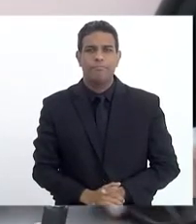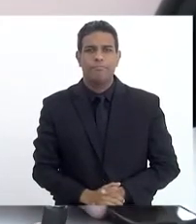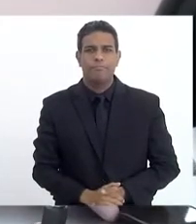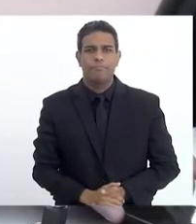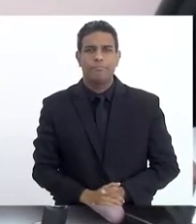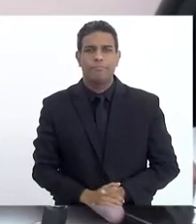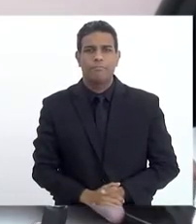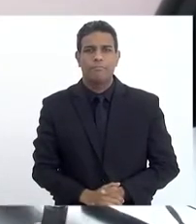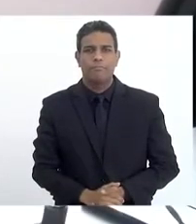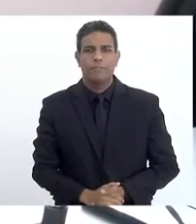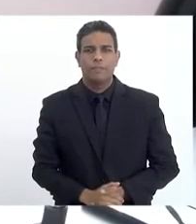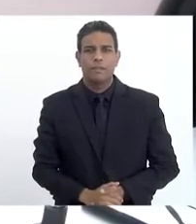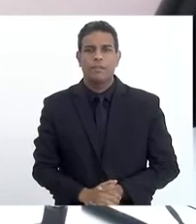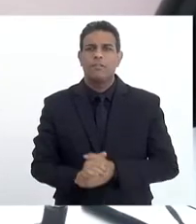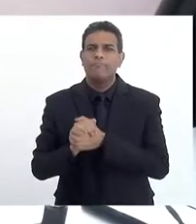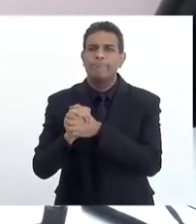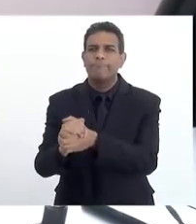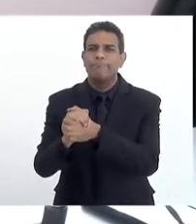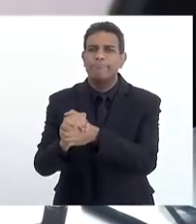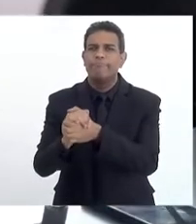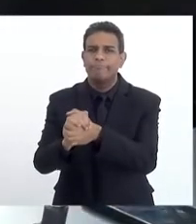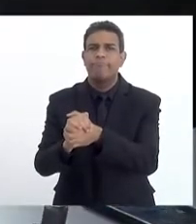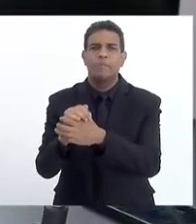Saudar aqui o deputado Rodrigo Amorim.